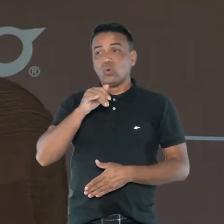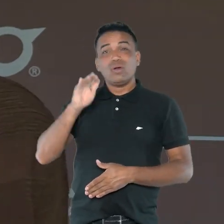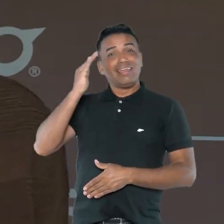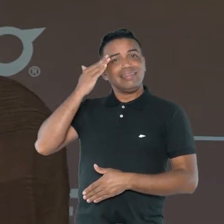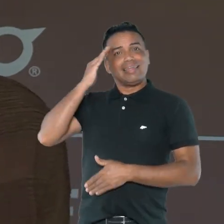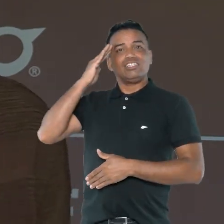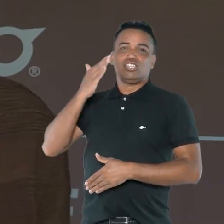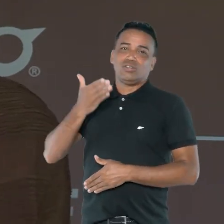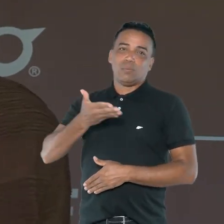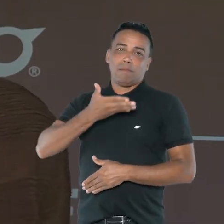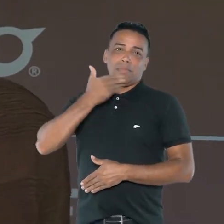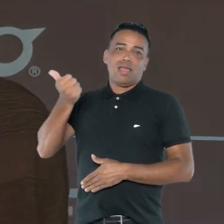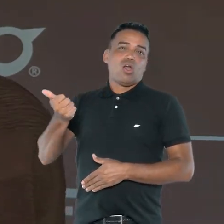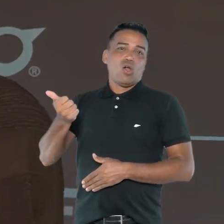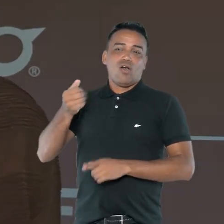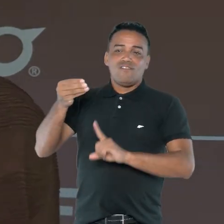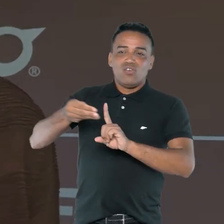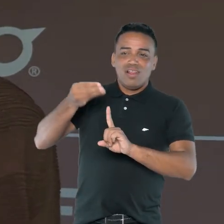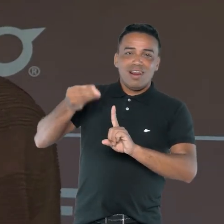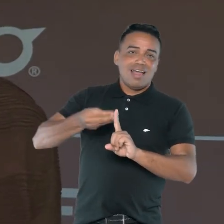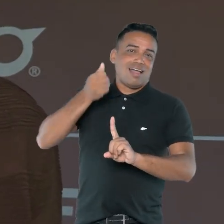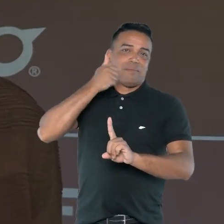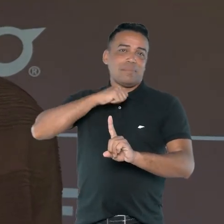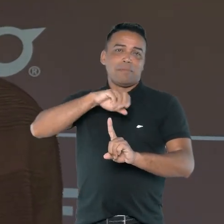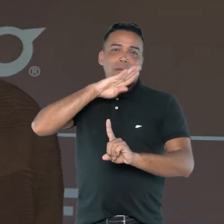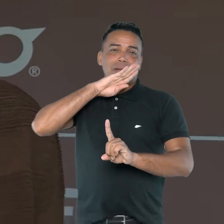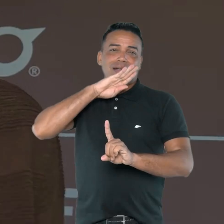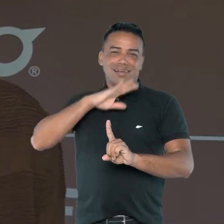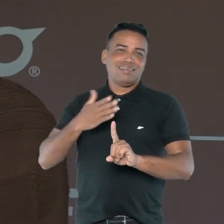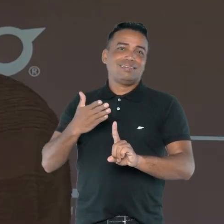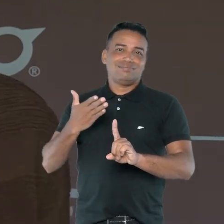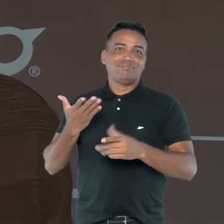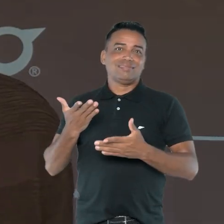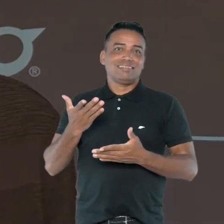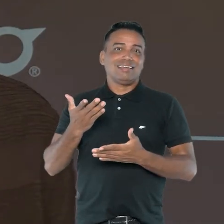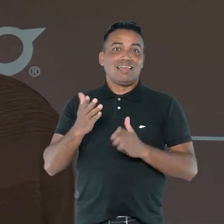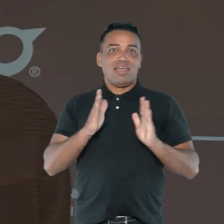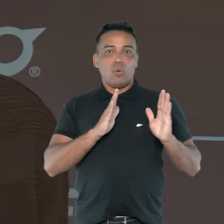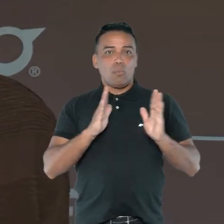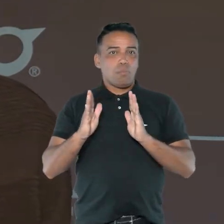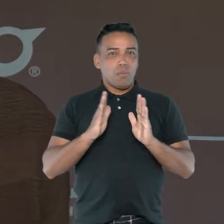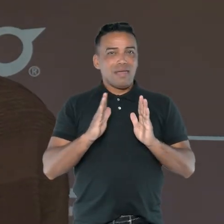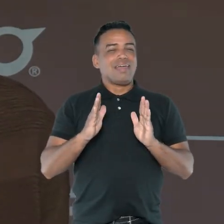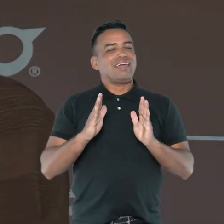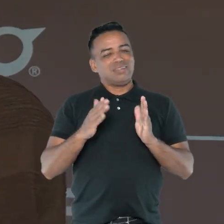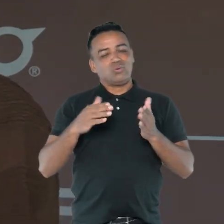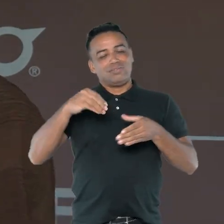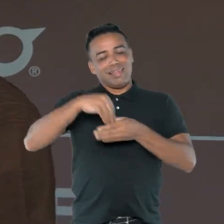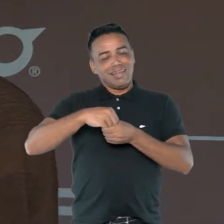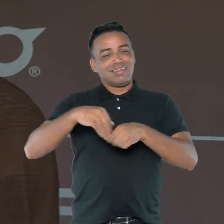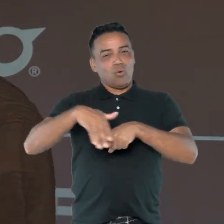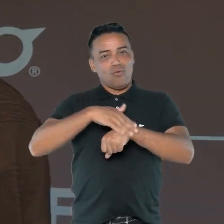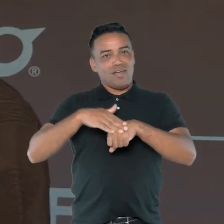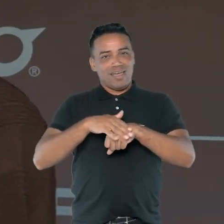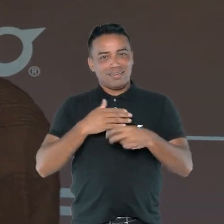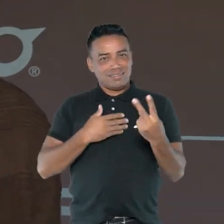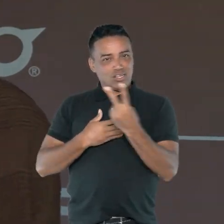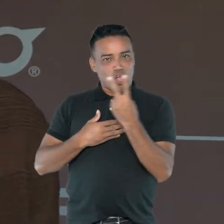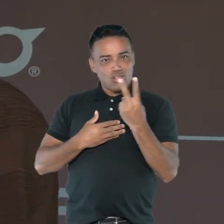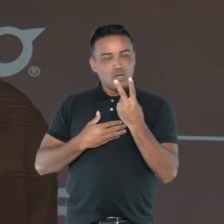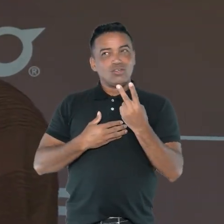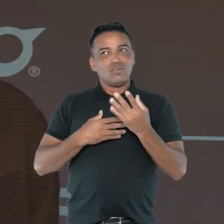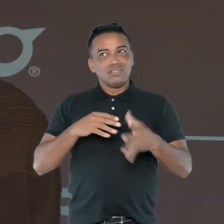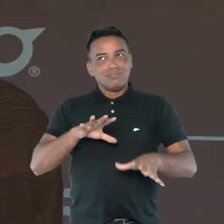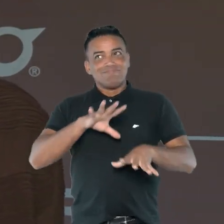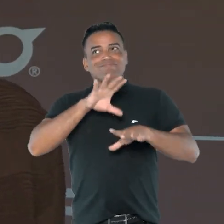enfim, eu teria entendido melhor a vulnerabilidade, é só uma parte aqui nessa nossa